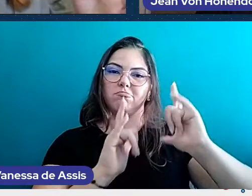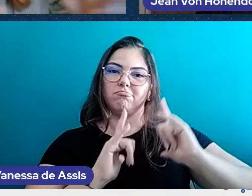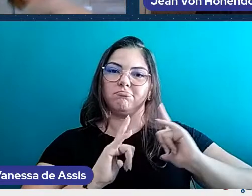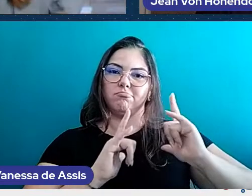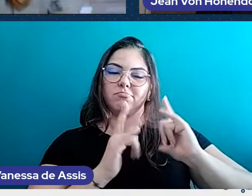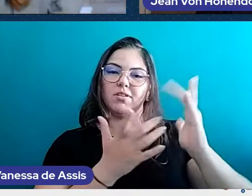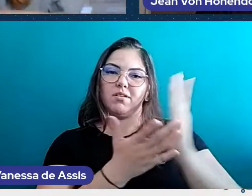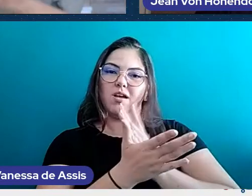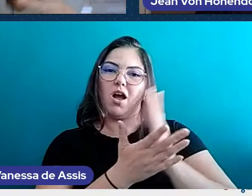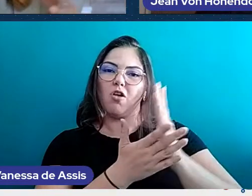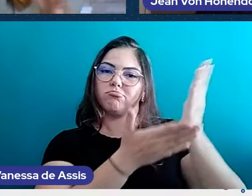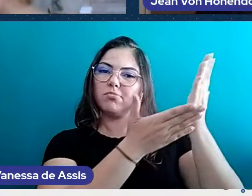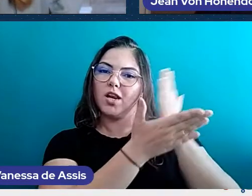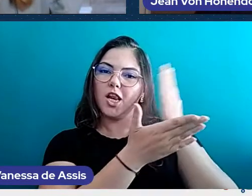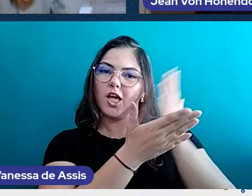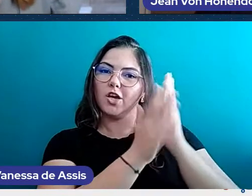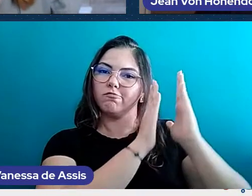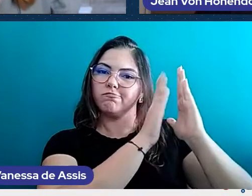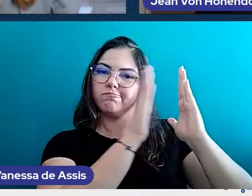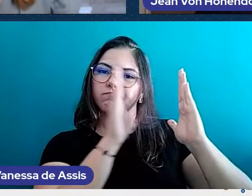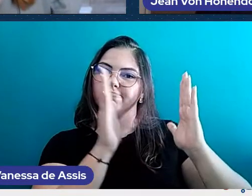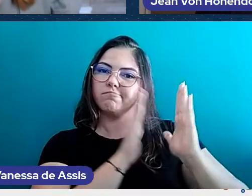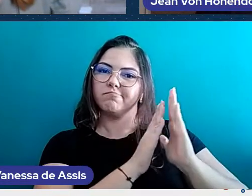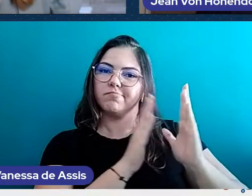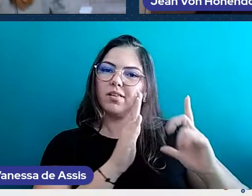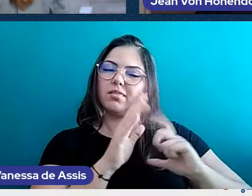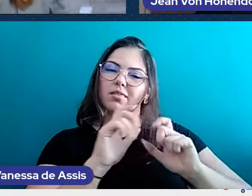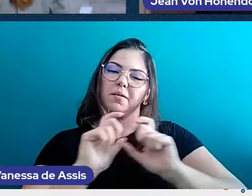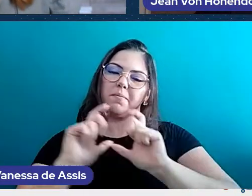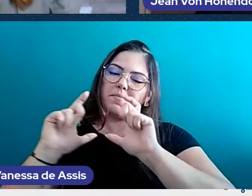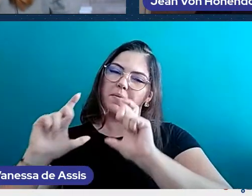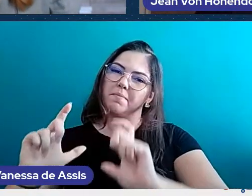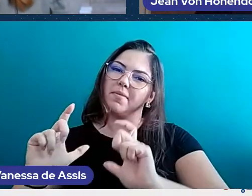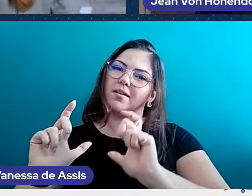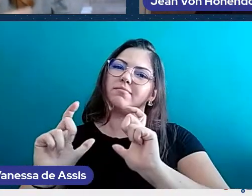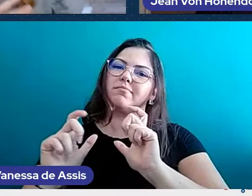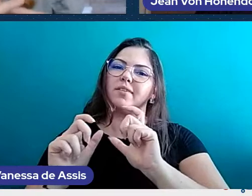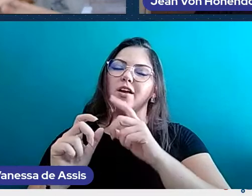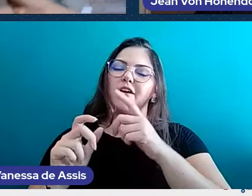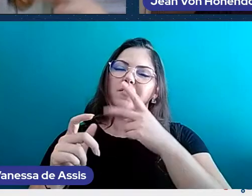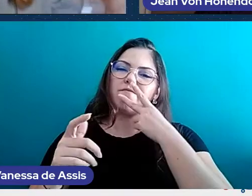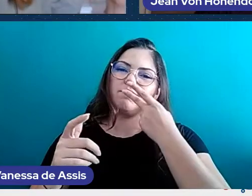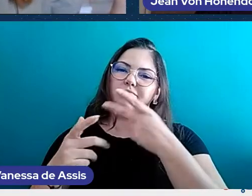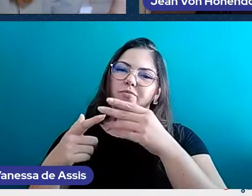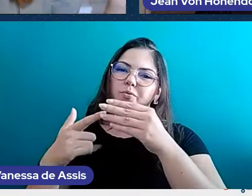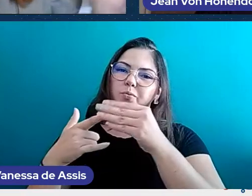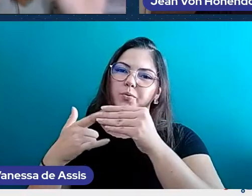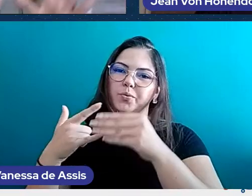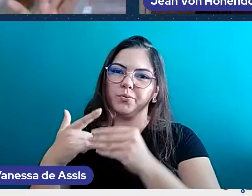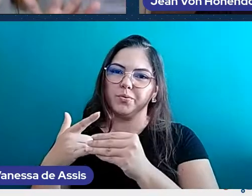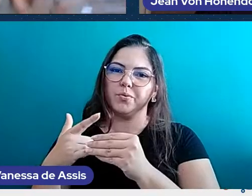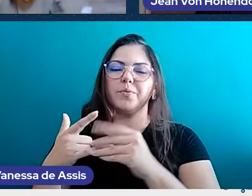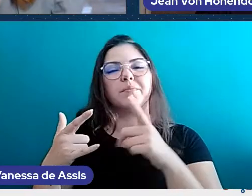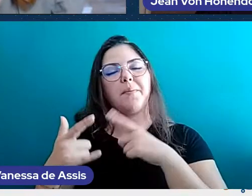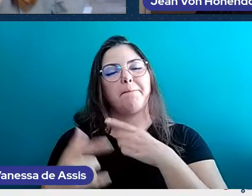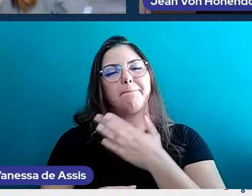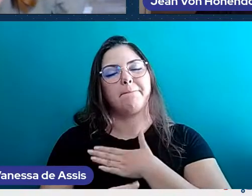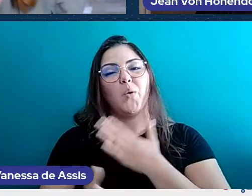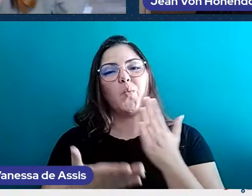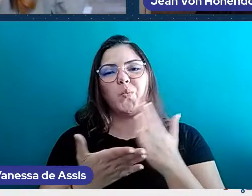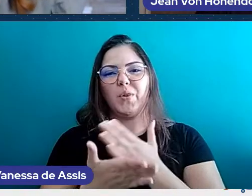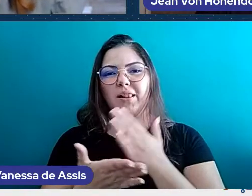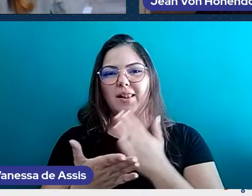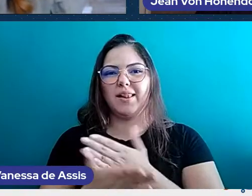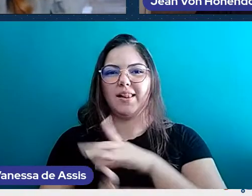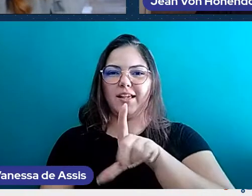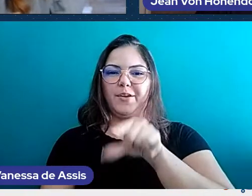com alguns mimos, a minha plaquinha de direção do YouTube e os meus livros